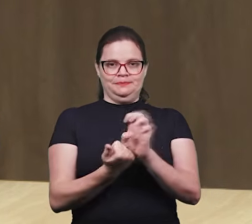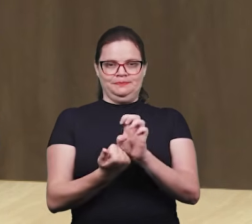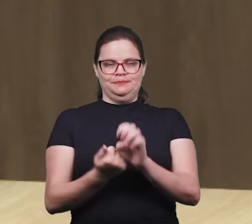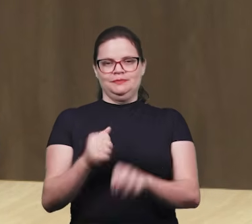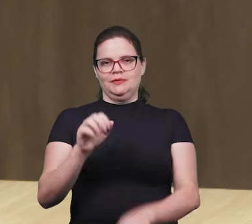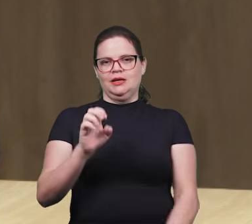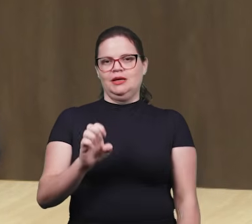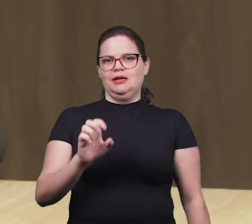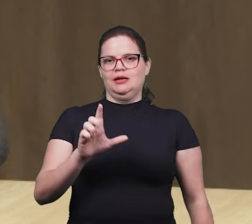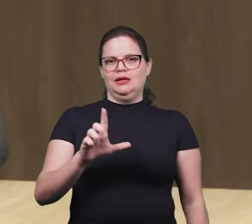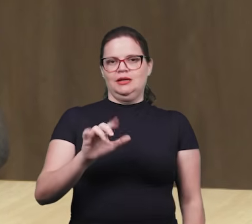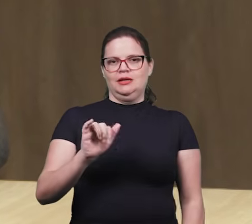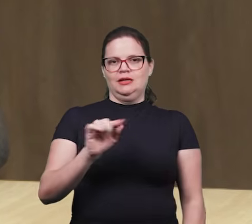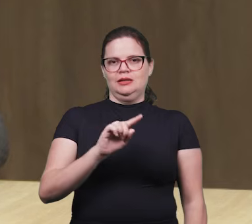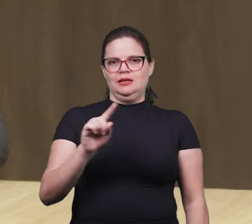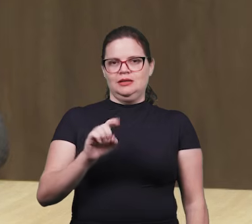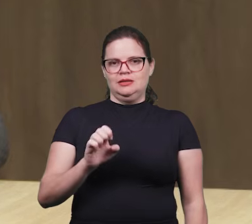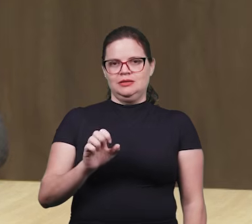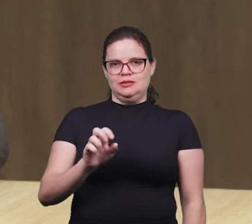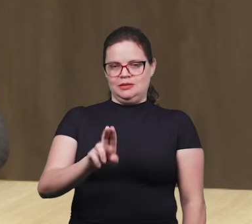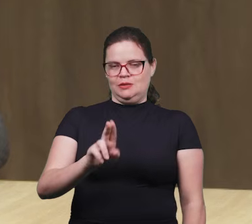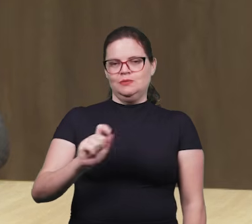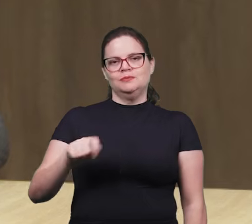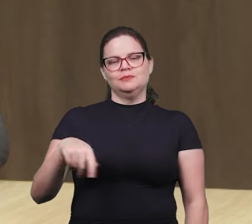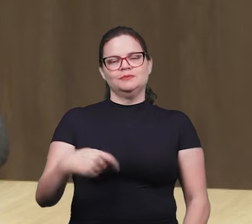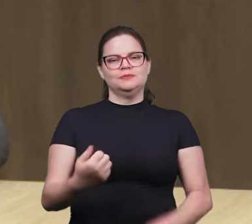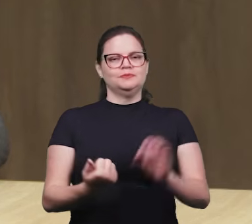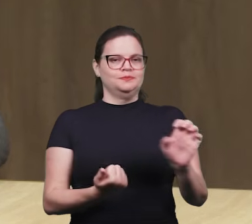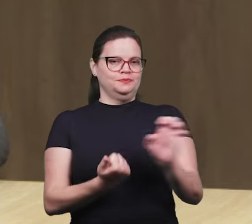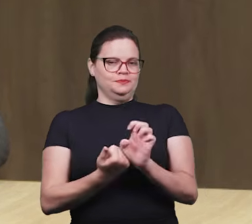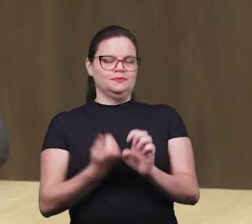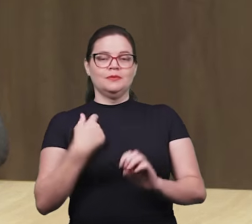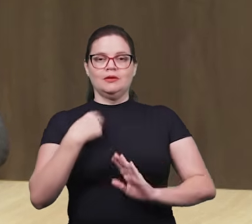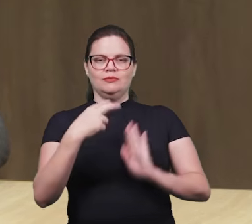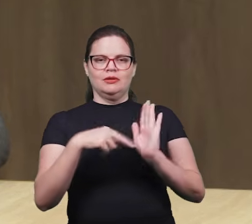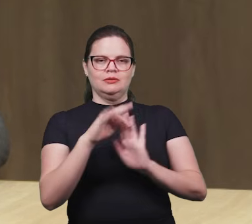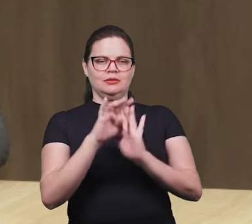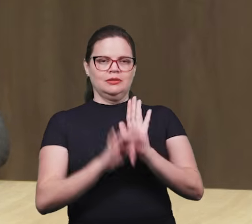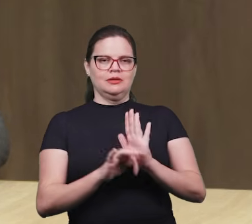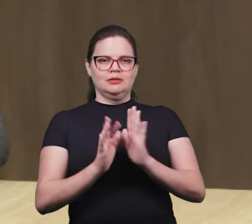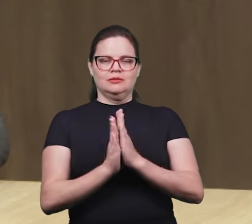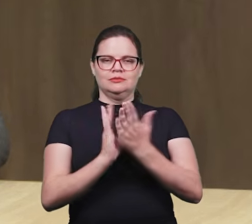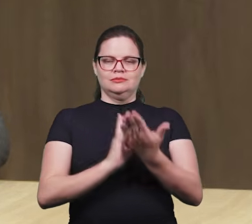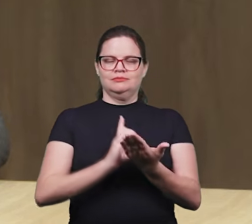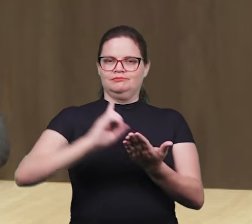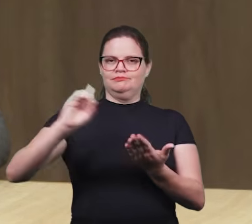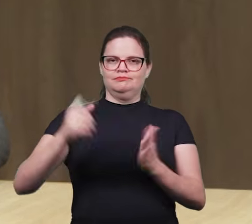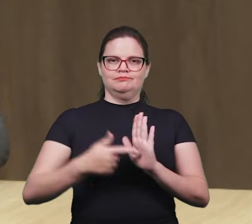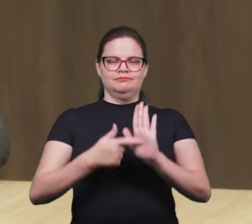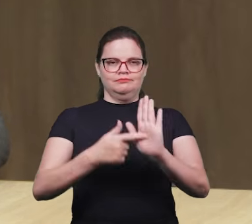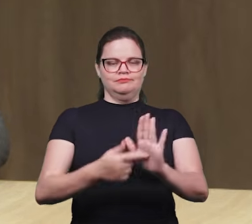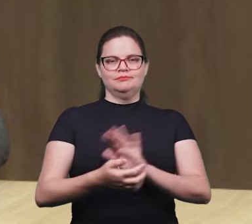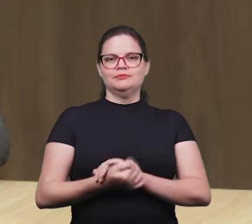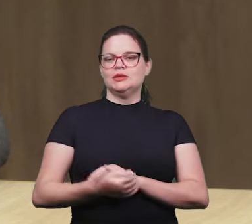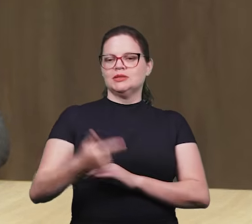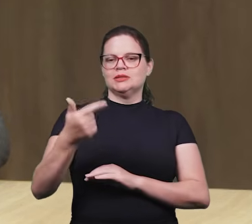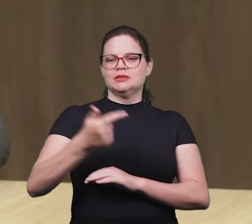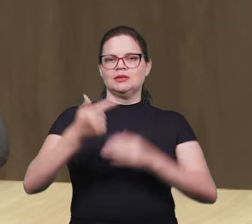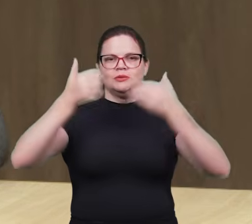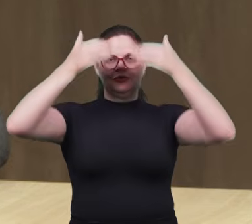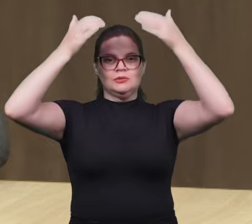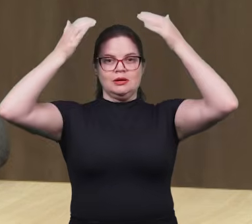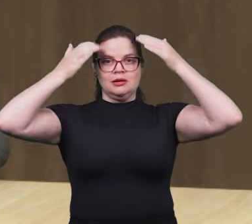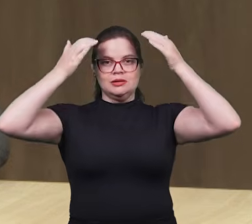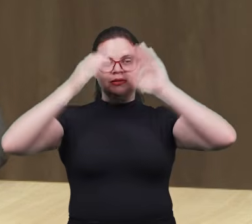para isso gostaríamos de deixar um texto da palavra de Deus que está no Velho Testamento, segundo livro de